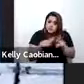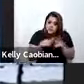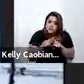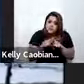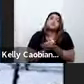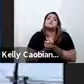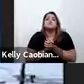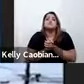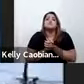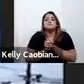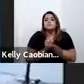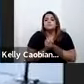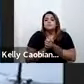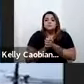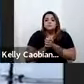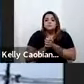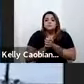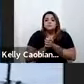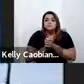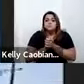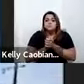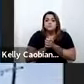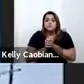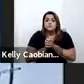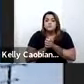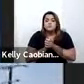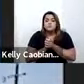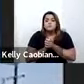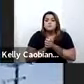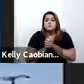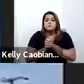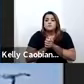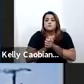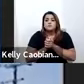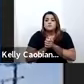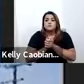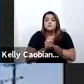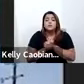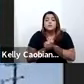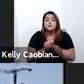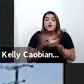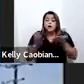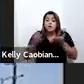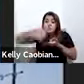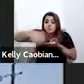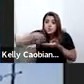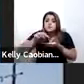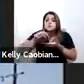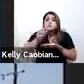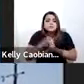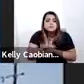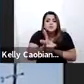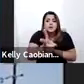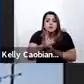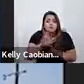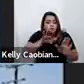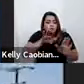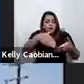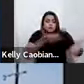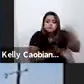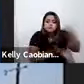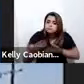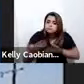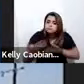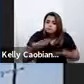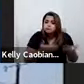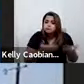São 1.000 lideranças quase na busca da solidariedade, do melhor emprego e do